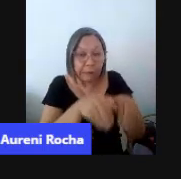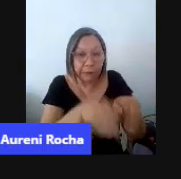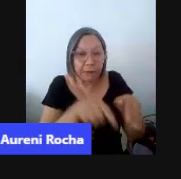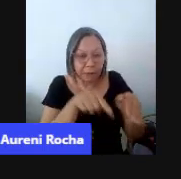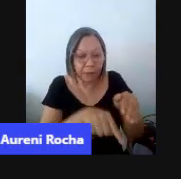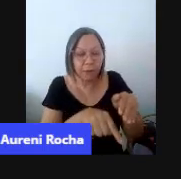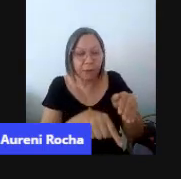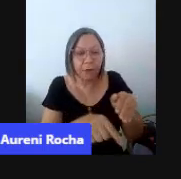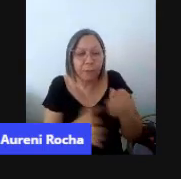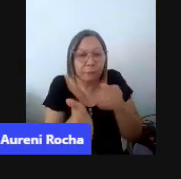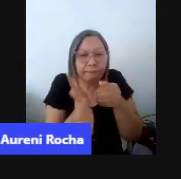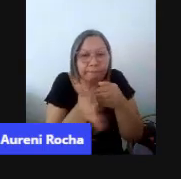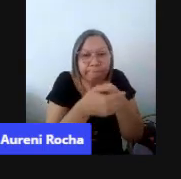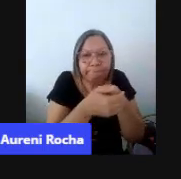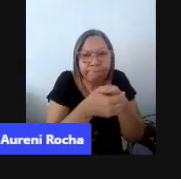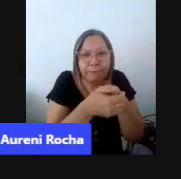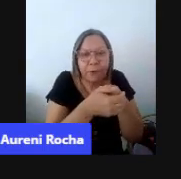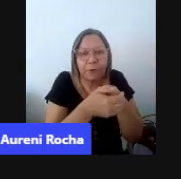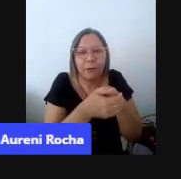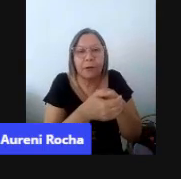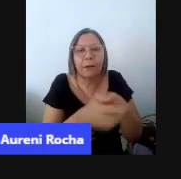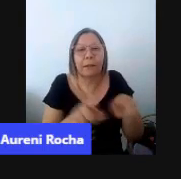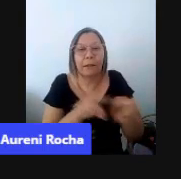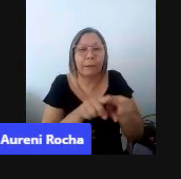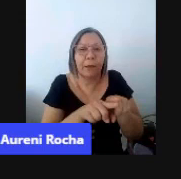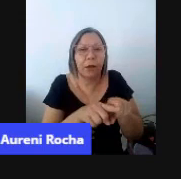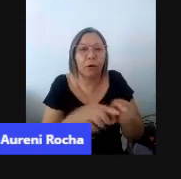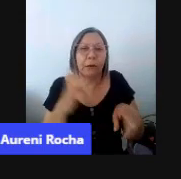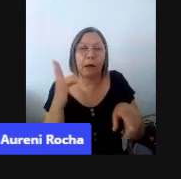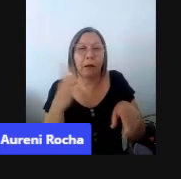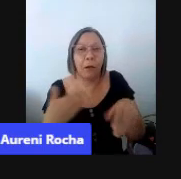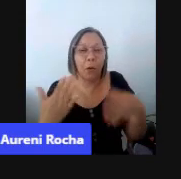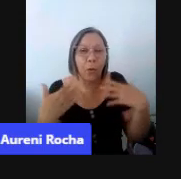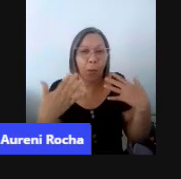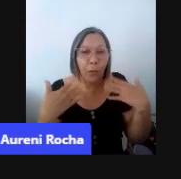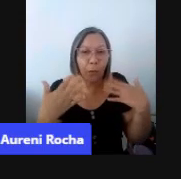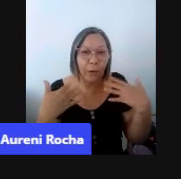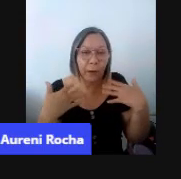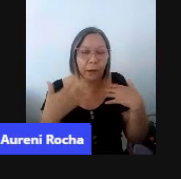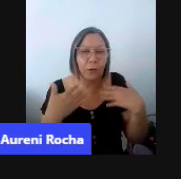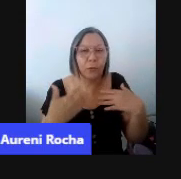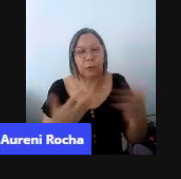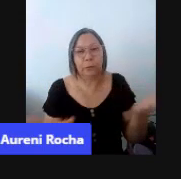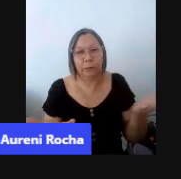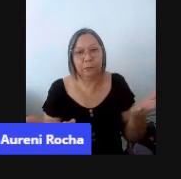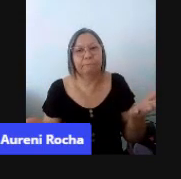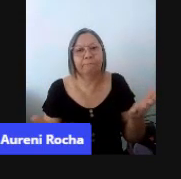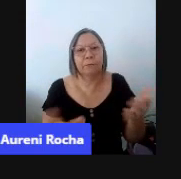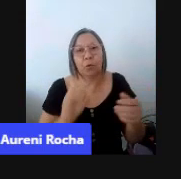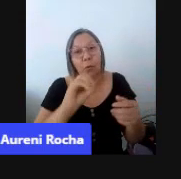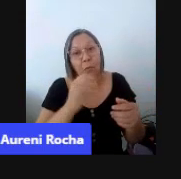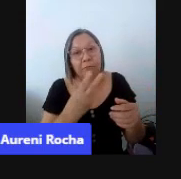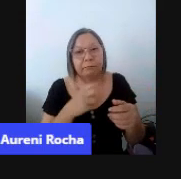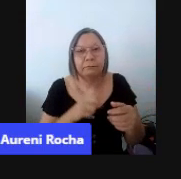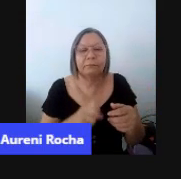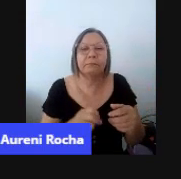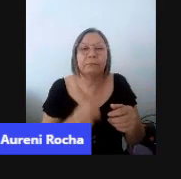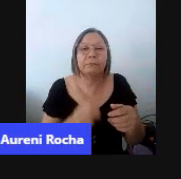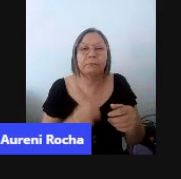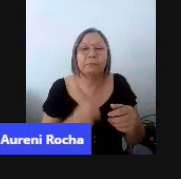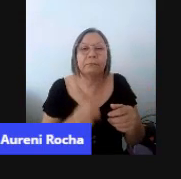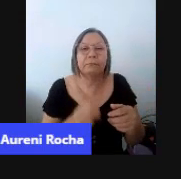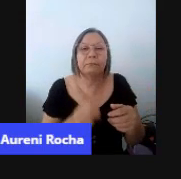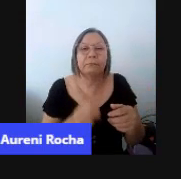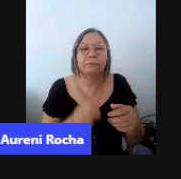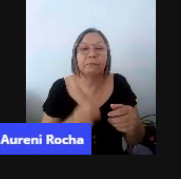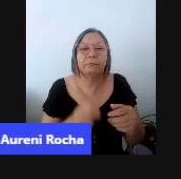refúgio contra temperaturas extremas. Não sei se minha câmera estava escondendo, mas aqui atrás estava 46 graus. Então, quando